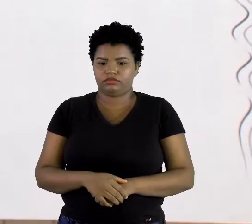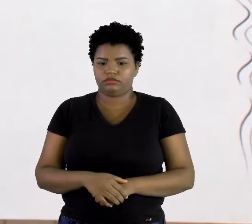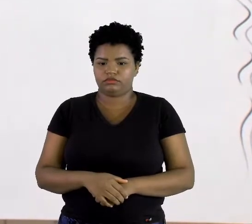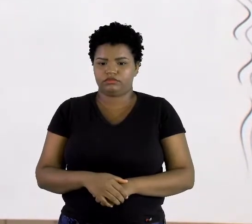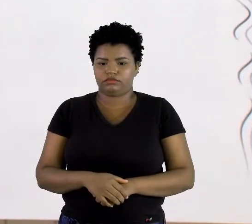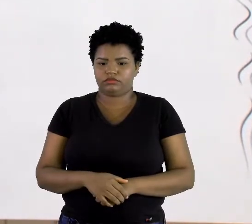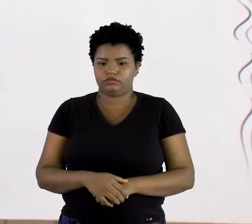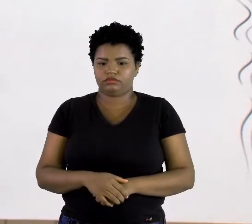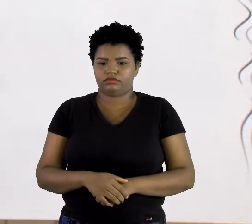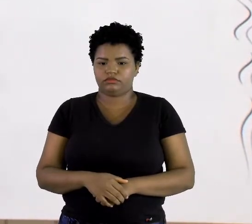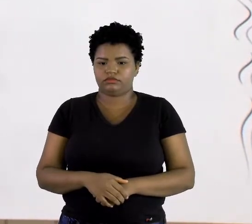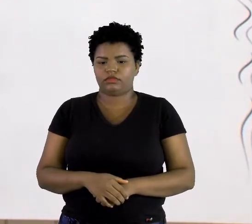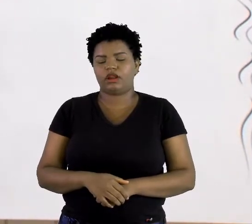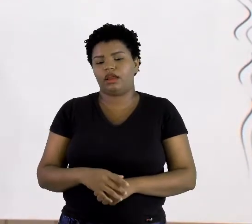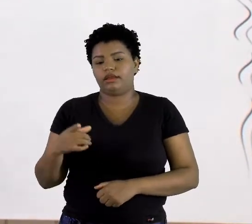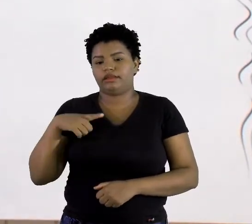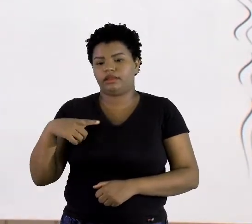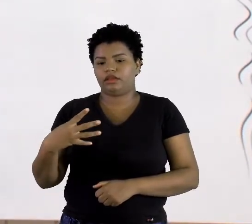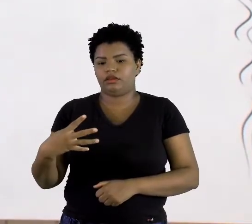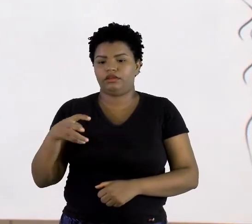tem 45 graus.